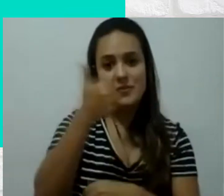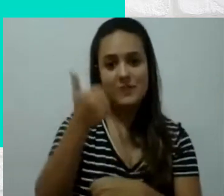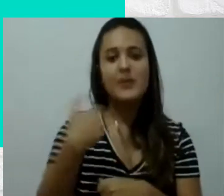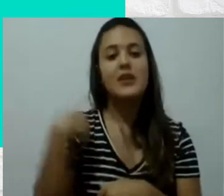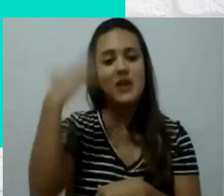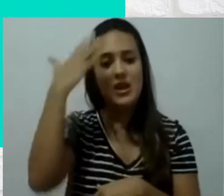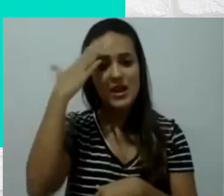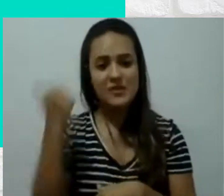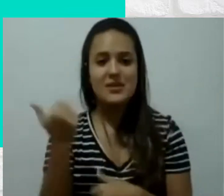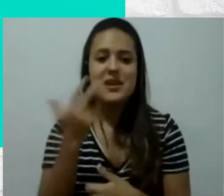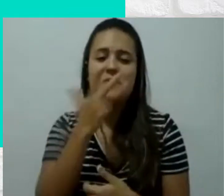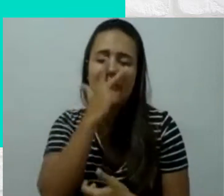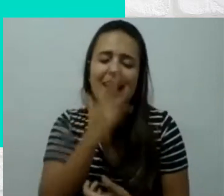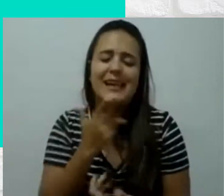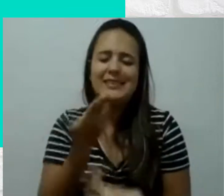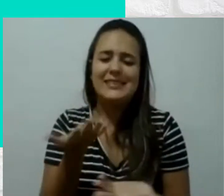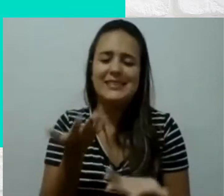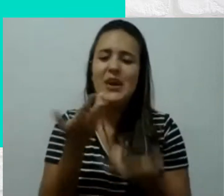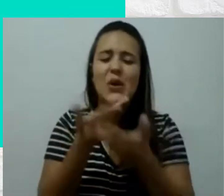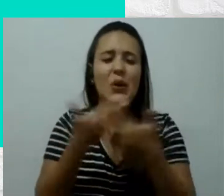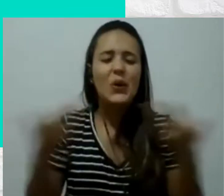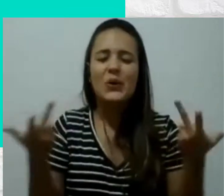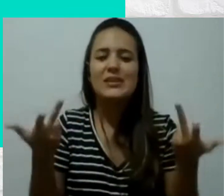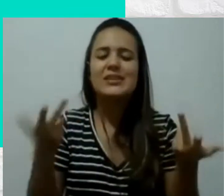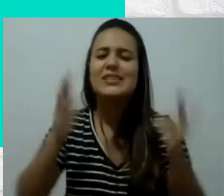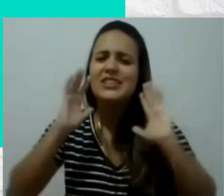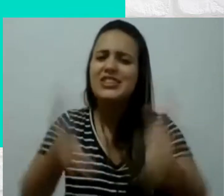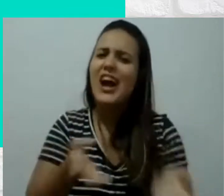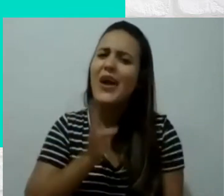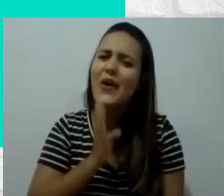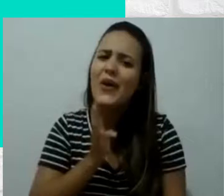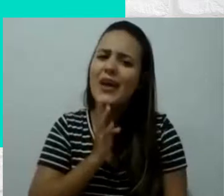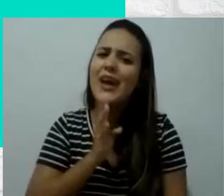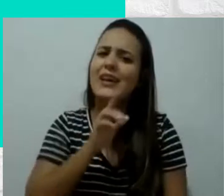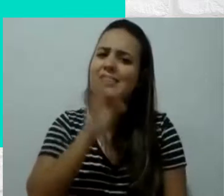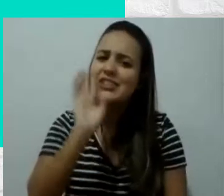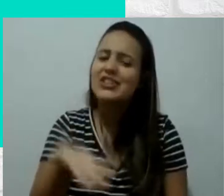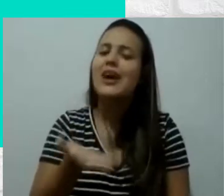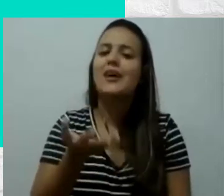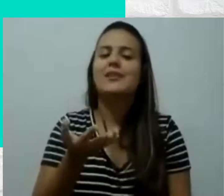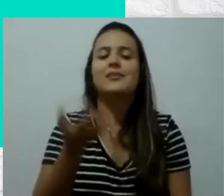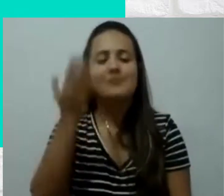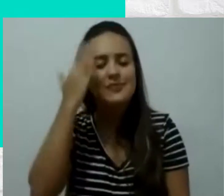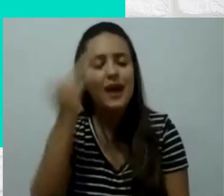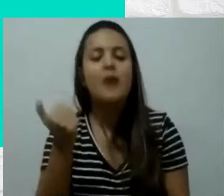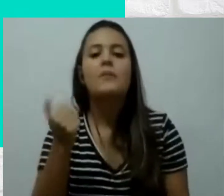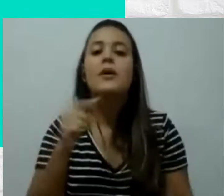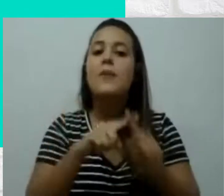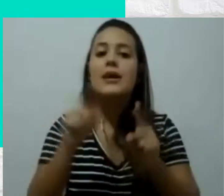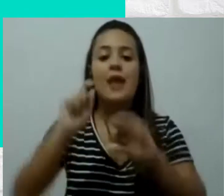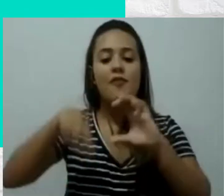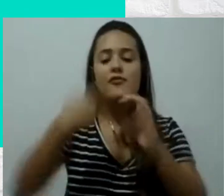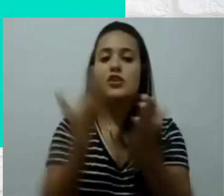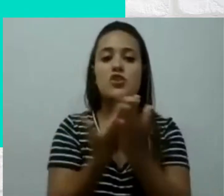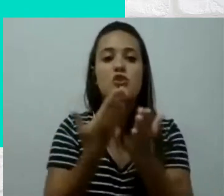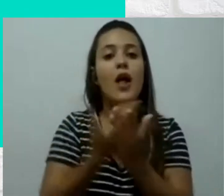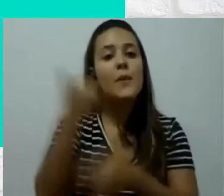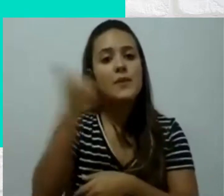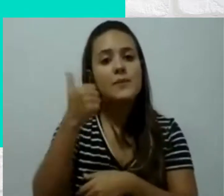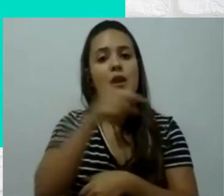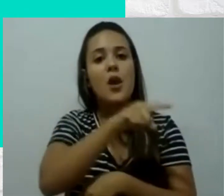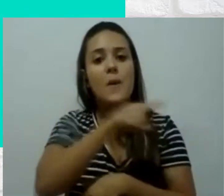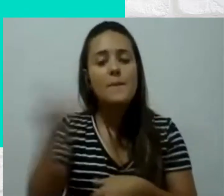primeira videoaula. Eu sei que foi algo um pouco muito do óbvio, que vocês possivelmente já sabiam, mas é só a primeira para